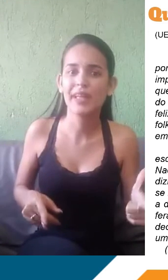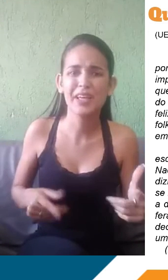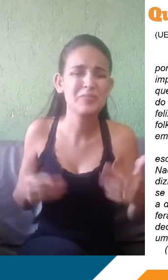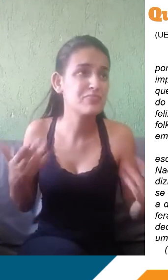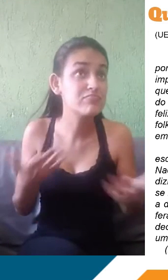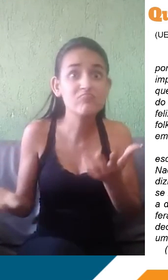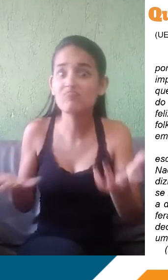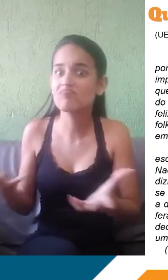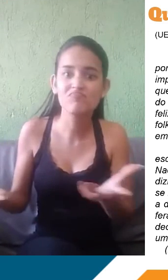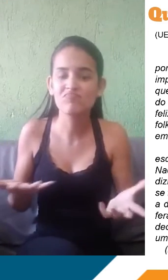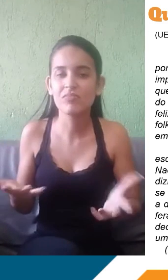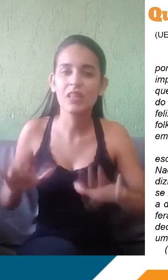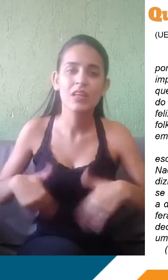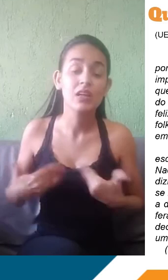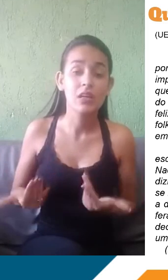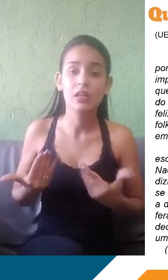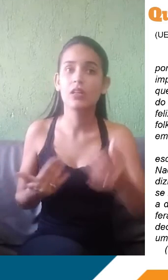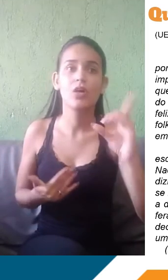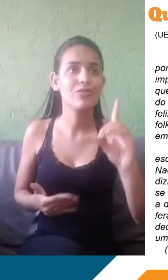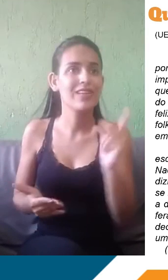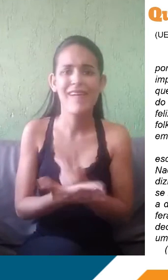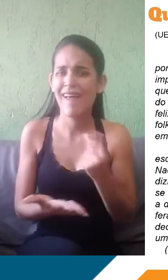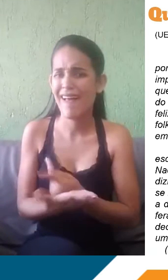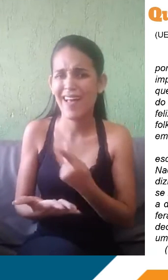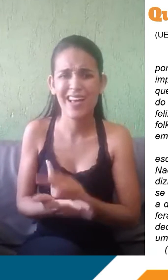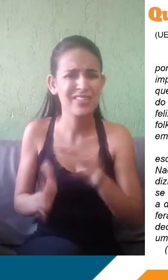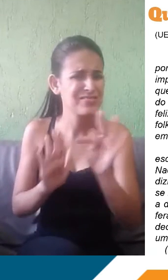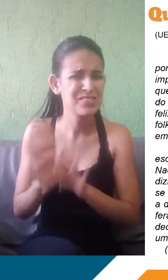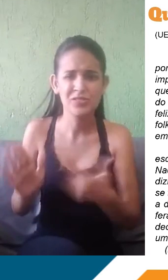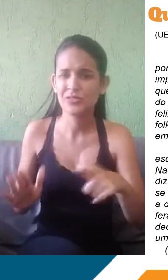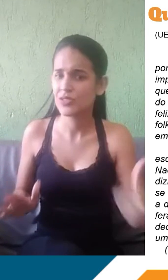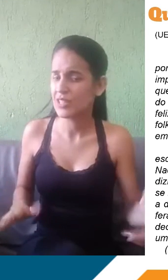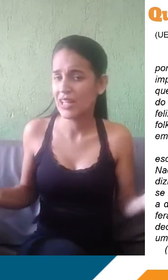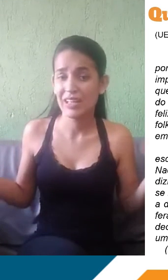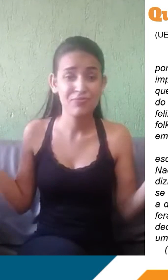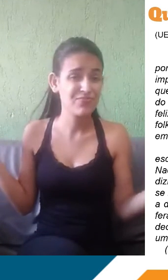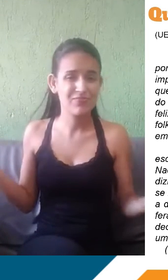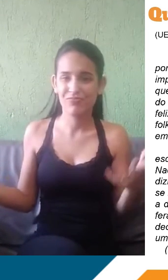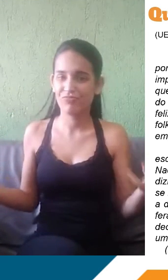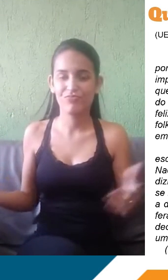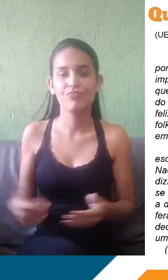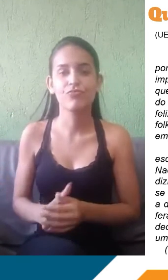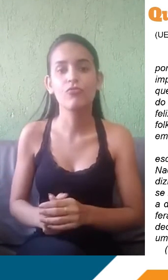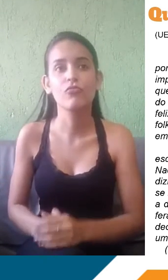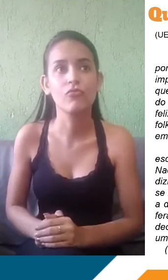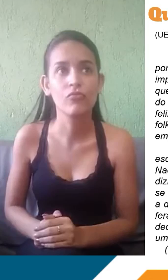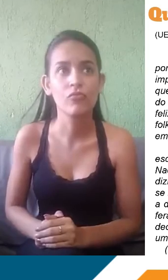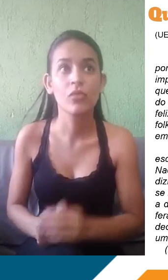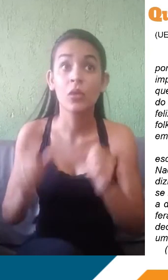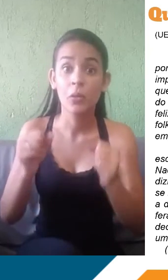portanto a alternativa D também está incorreta. Todas as três, B, C e D, devem ser